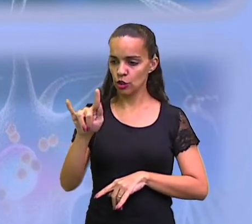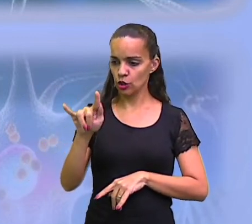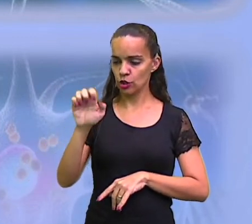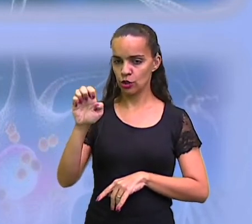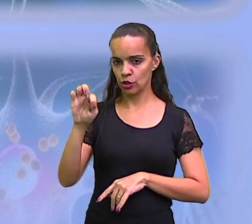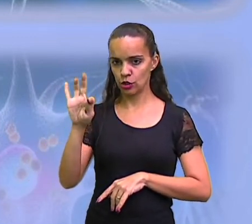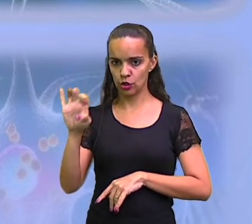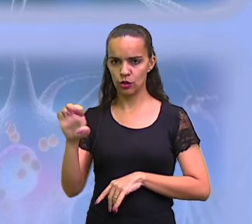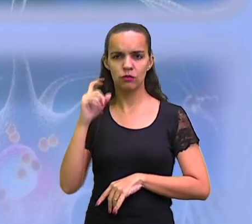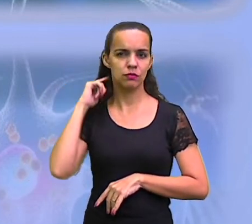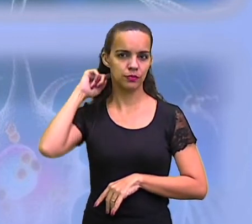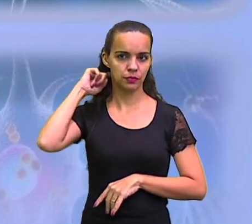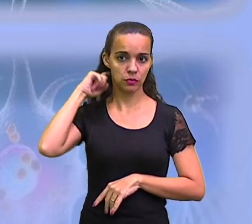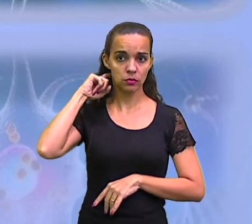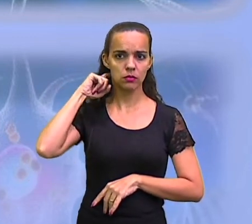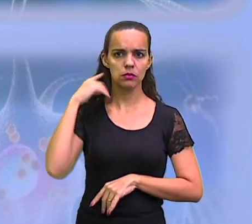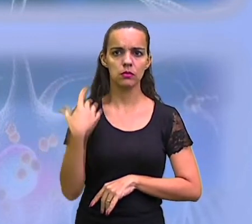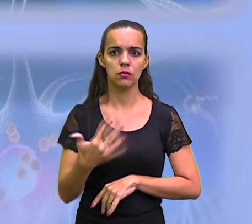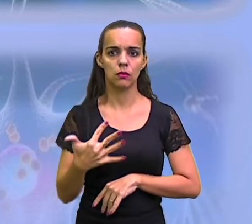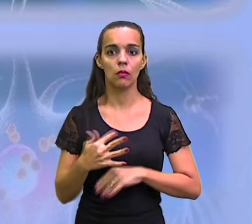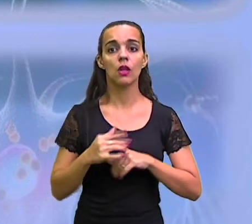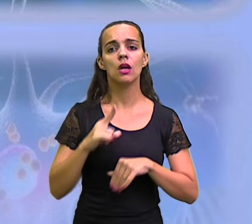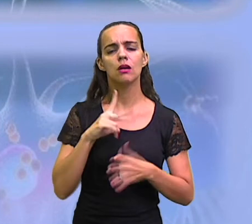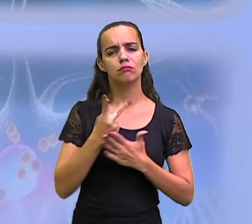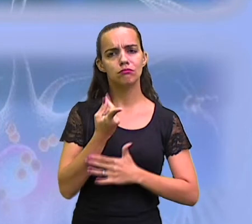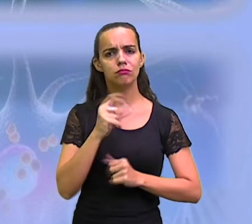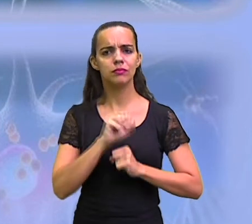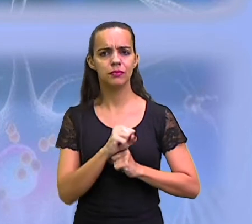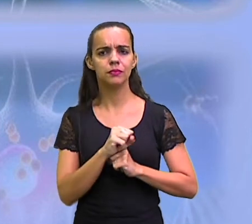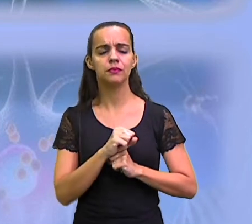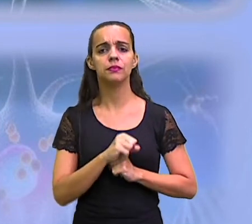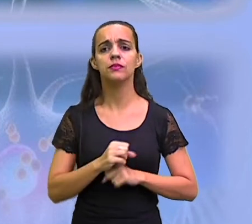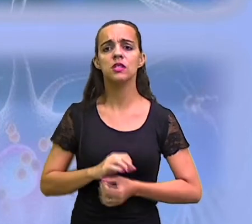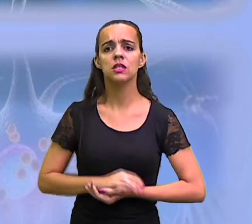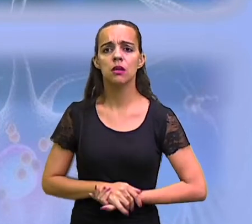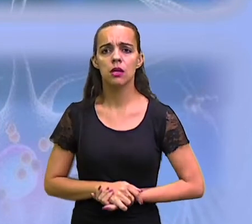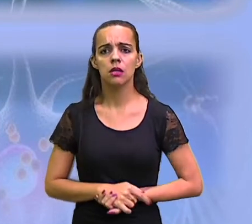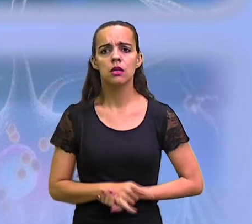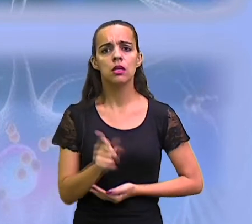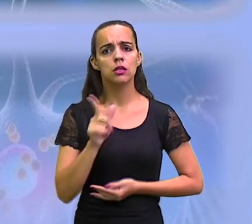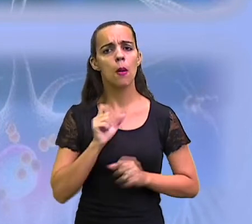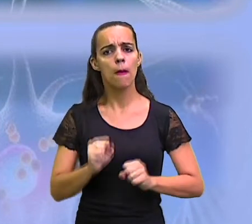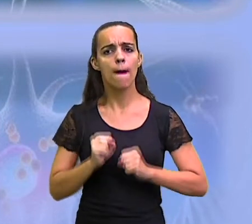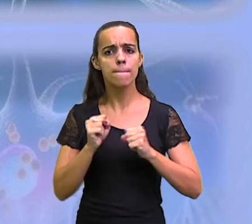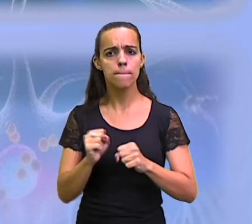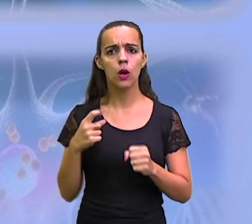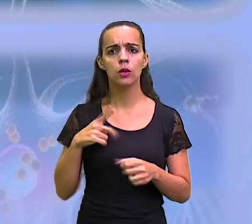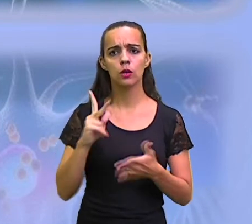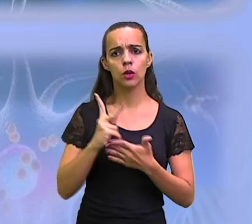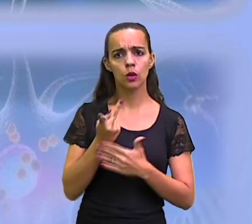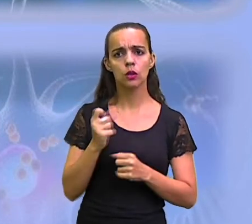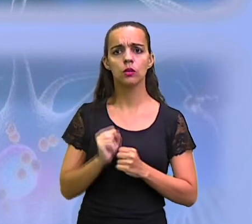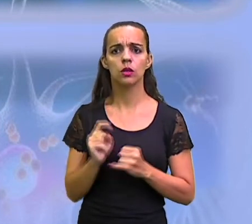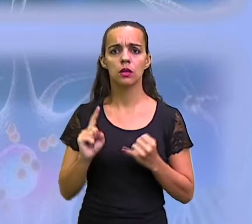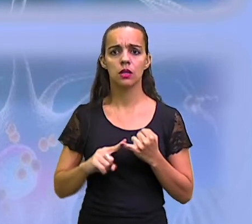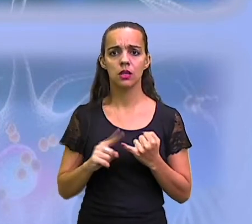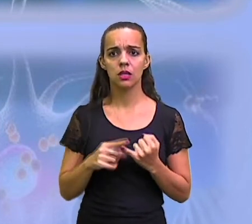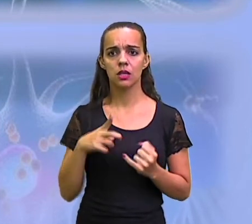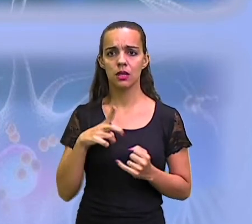é algumas das vezes chamada de meningite asséptica, também pode ser causada